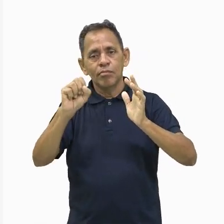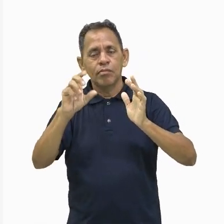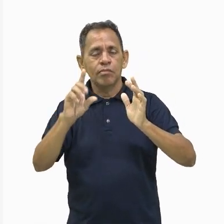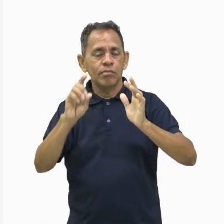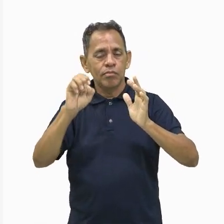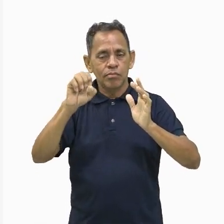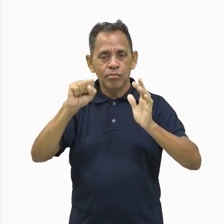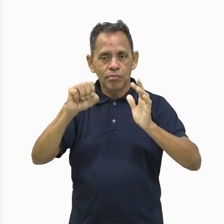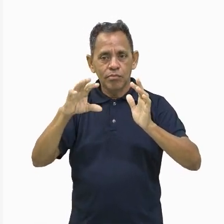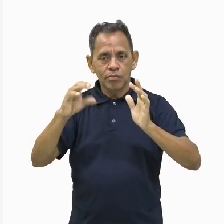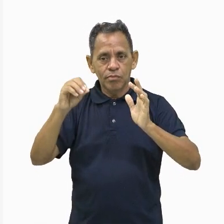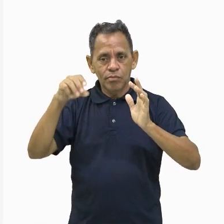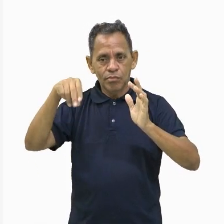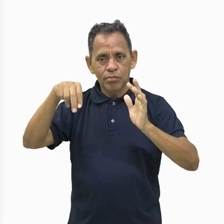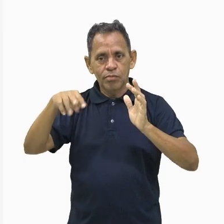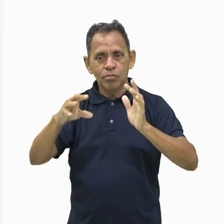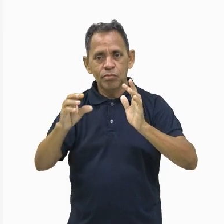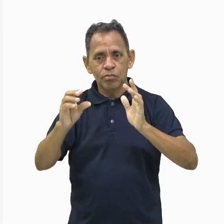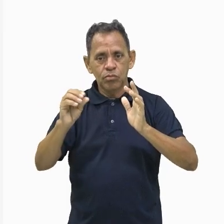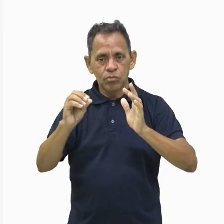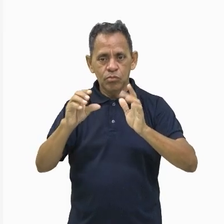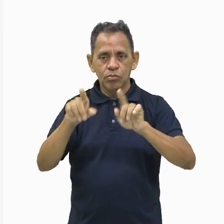menos quanto? Menos